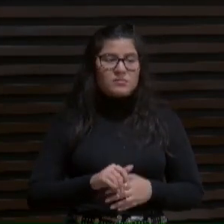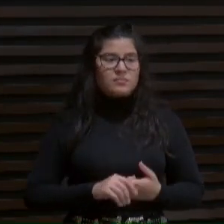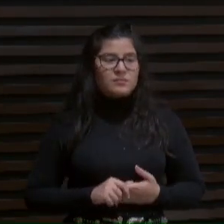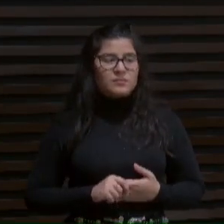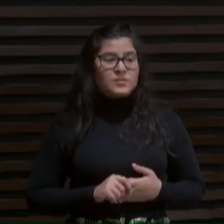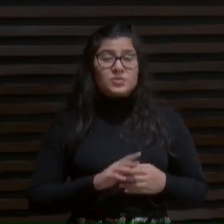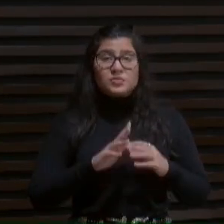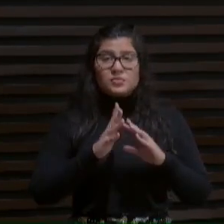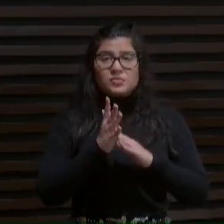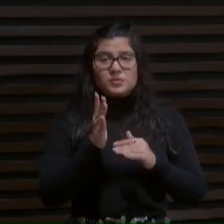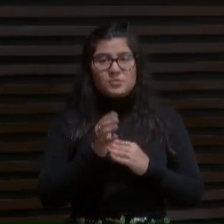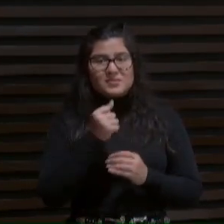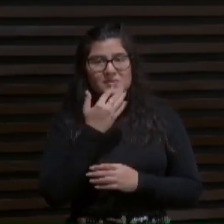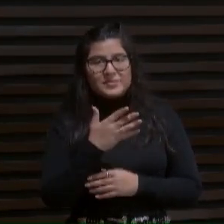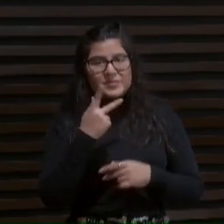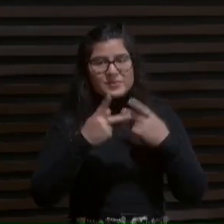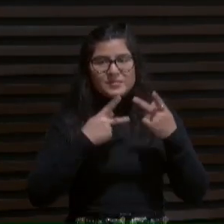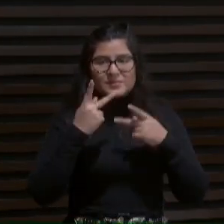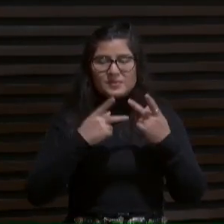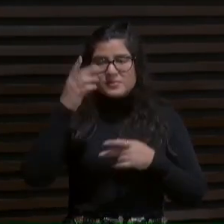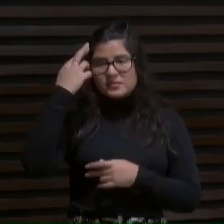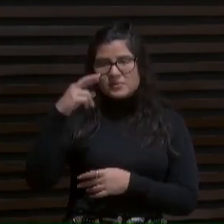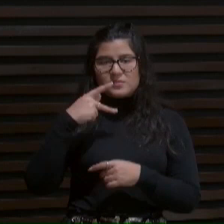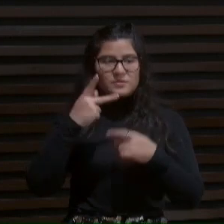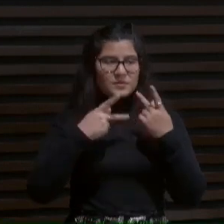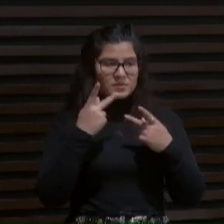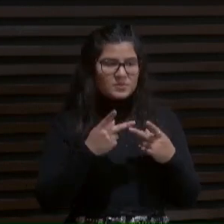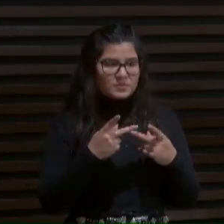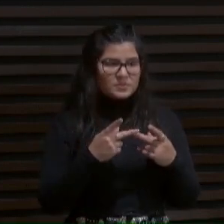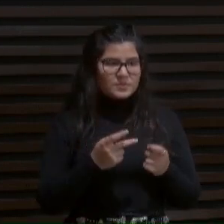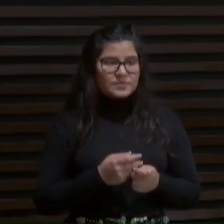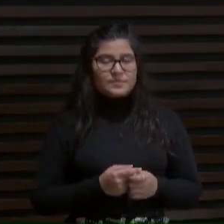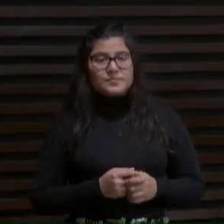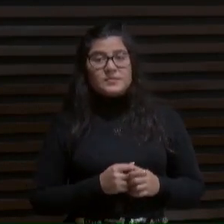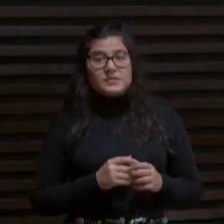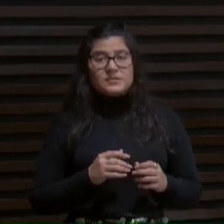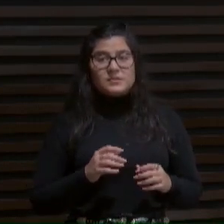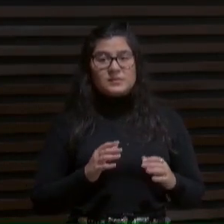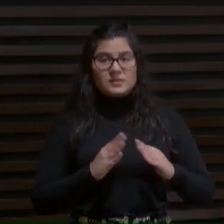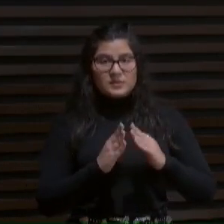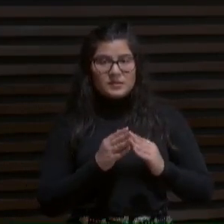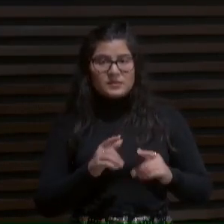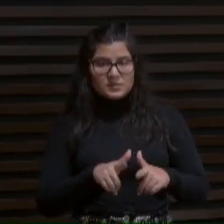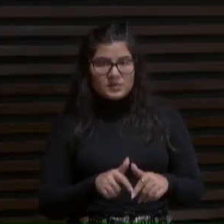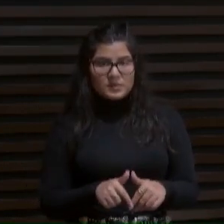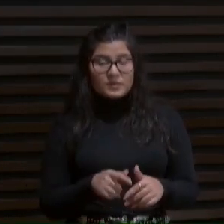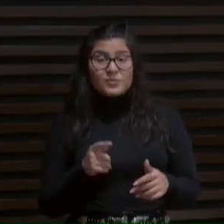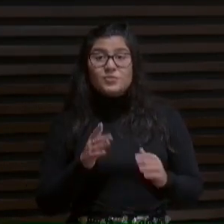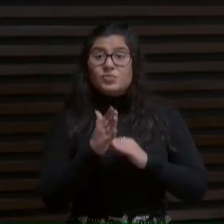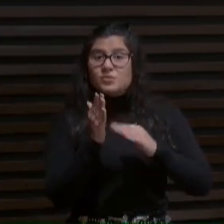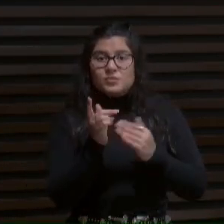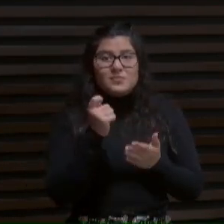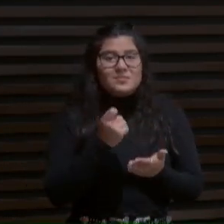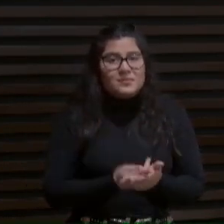de todas as boas palavras que o Senhor havia falado à casa de Israel, tudo se cumpriu. O que é que se cumpriu? O